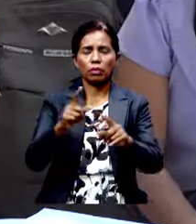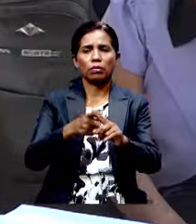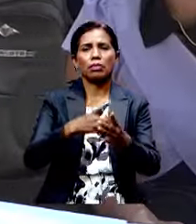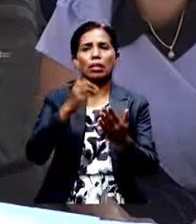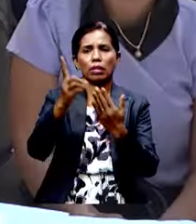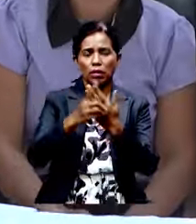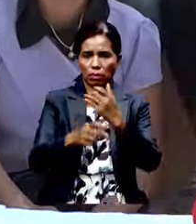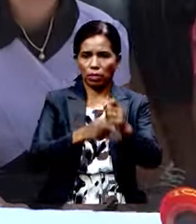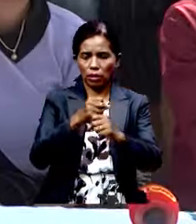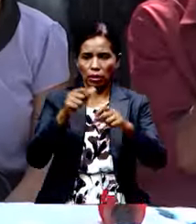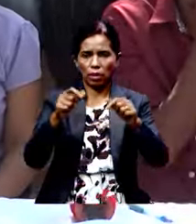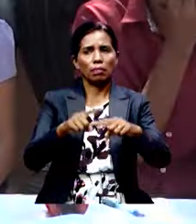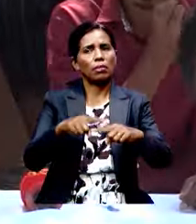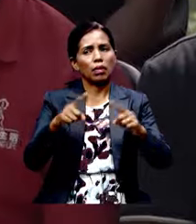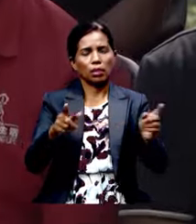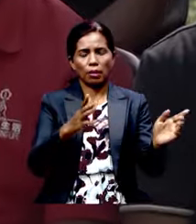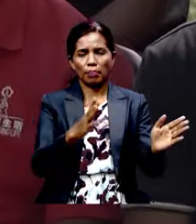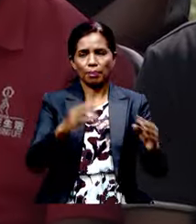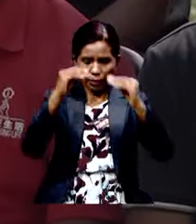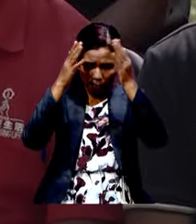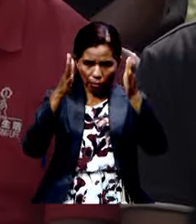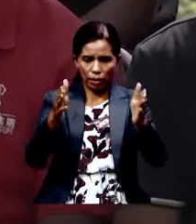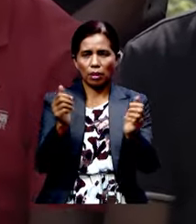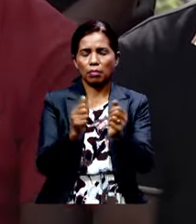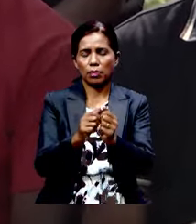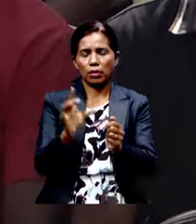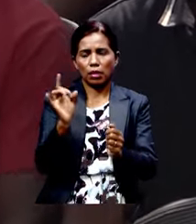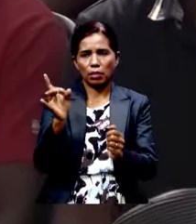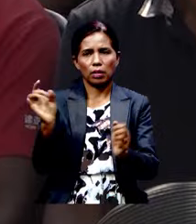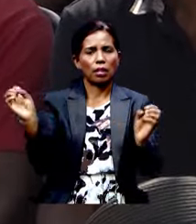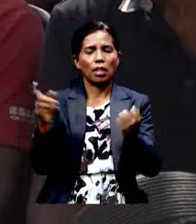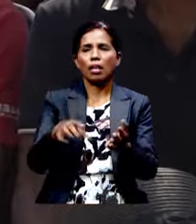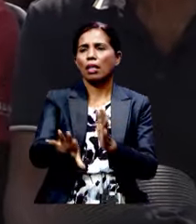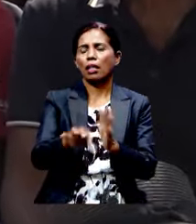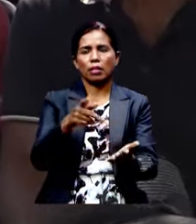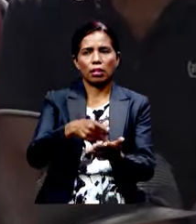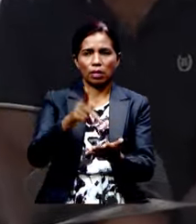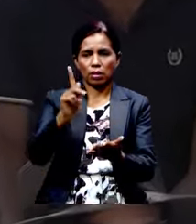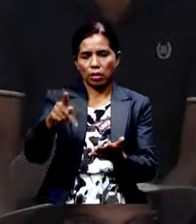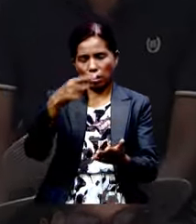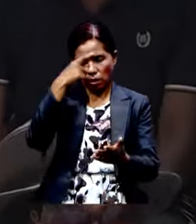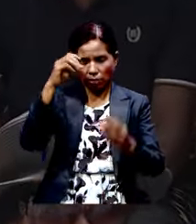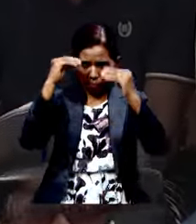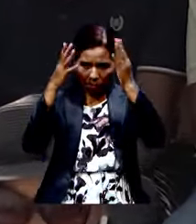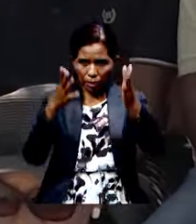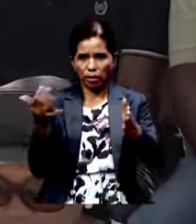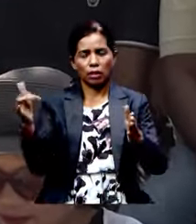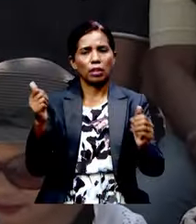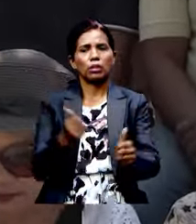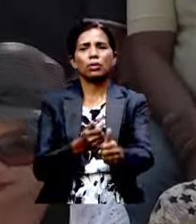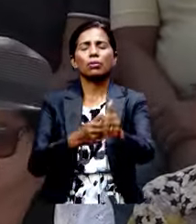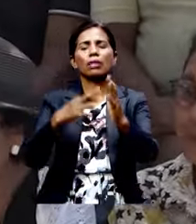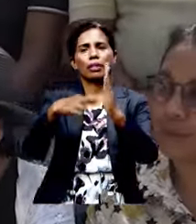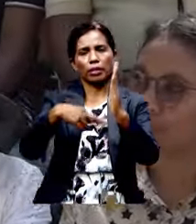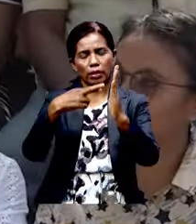dezembro tinané. Maibe ia professor Walnulu Resin maklahetan pagamento, horazão manorin Sirané la prensa